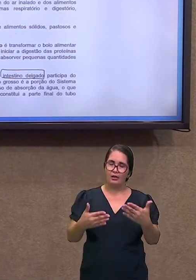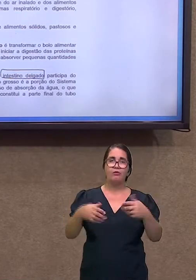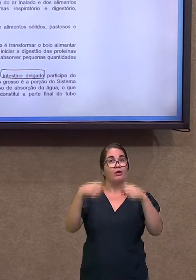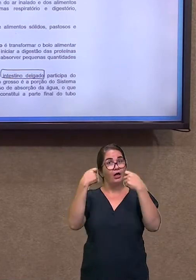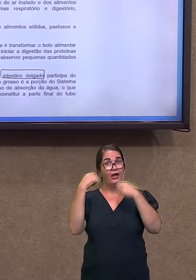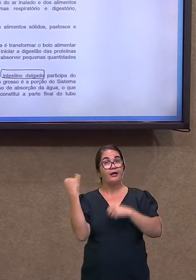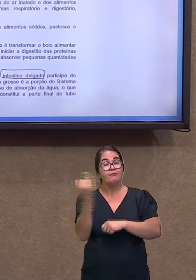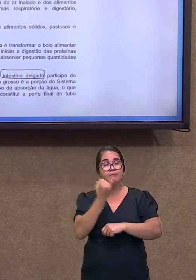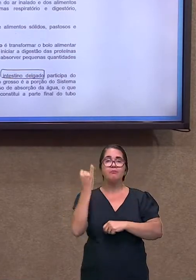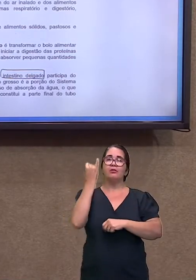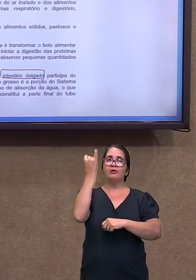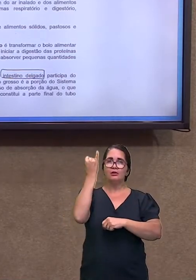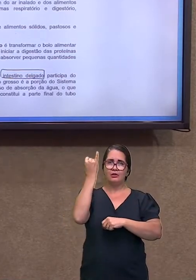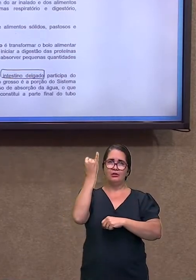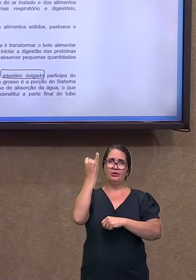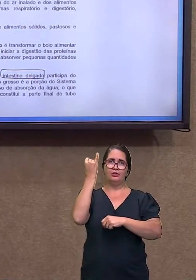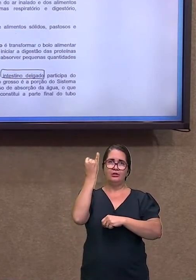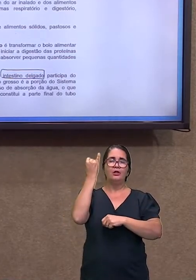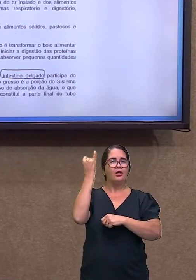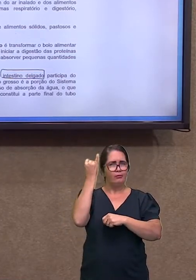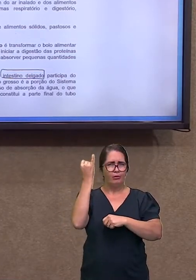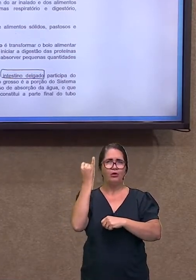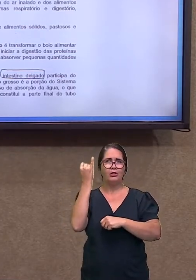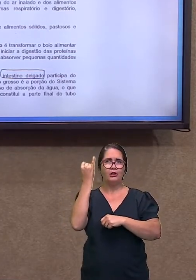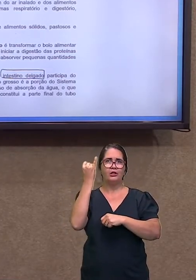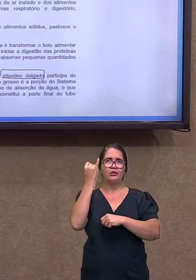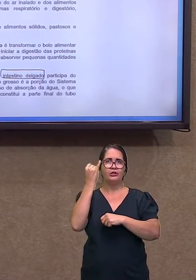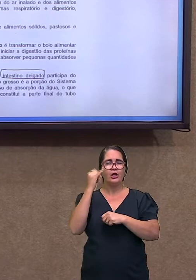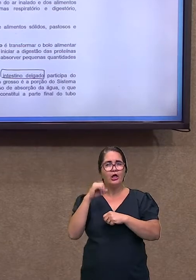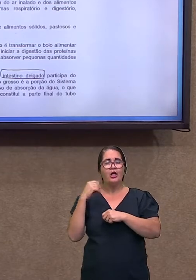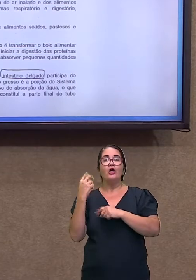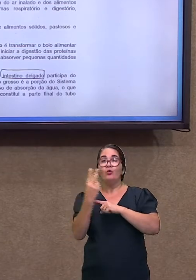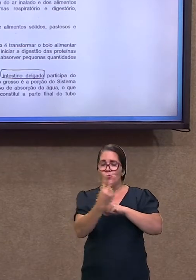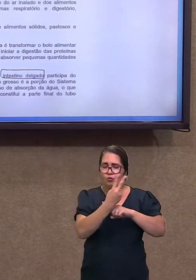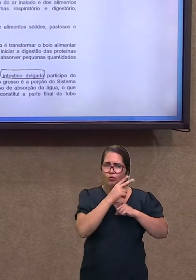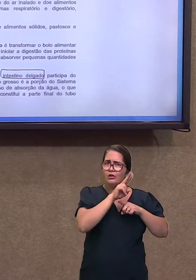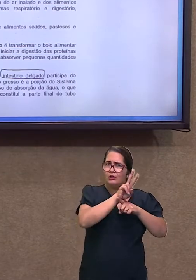não tenha perda na construção desta